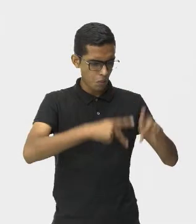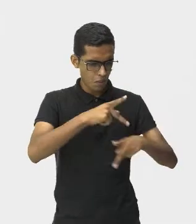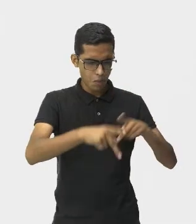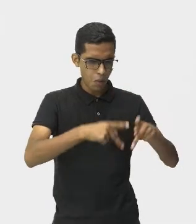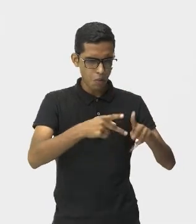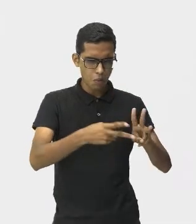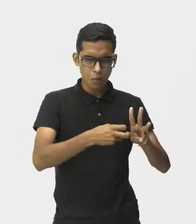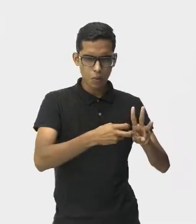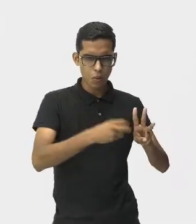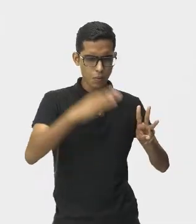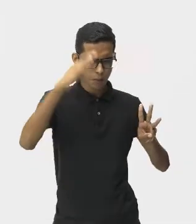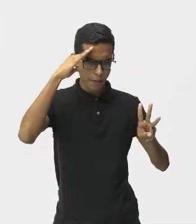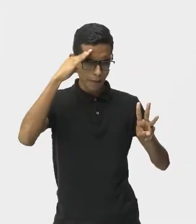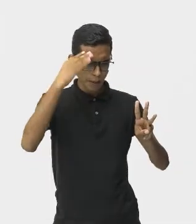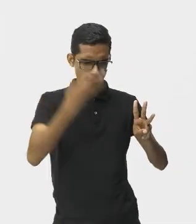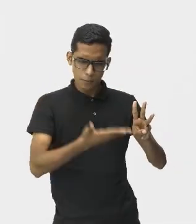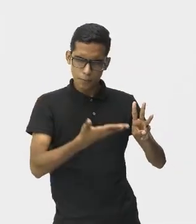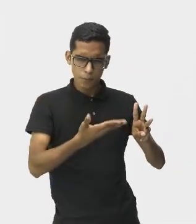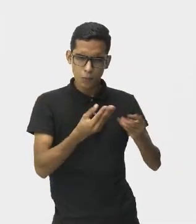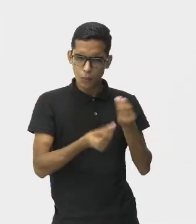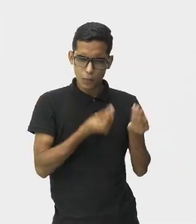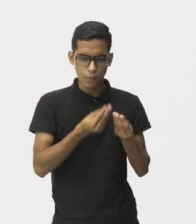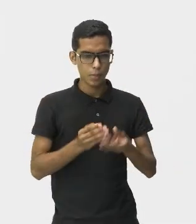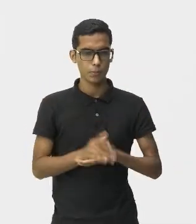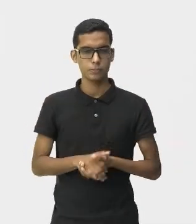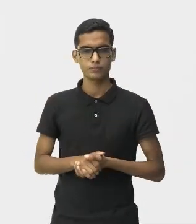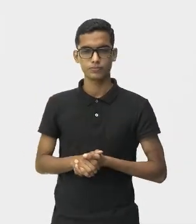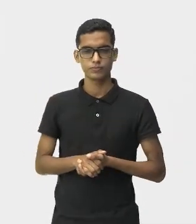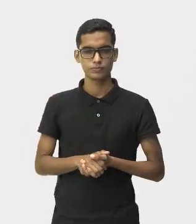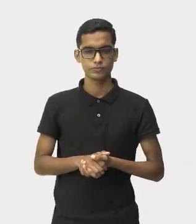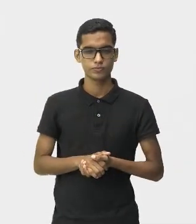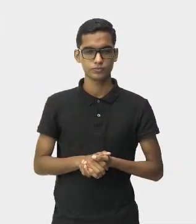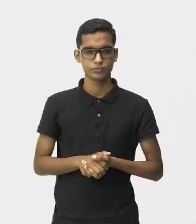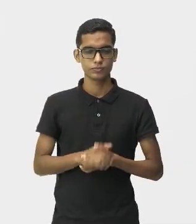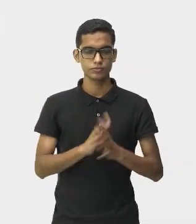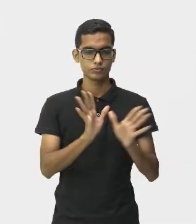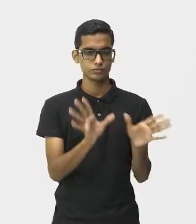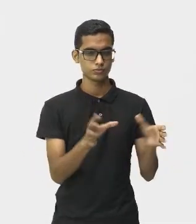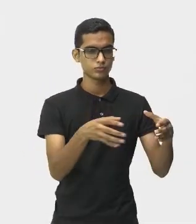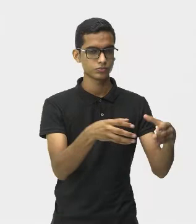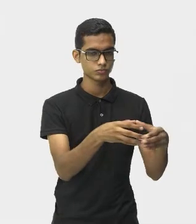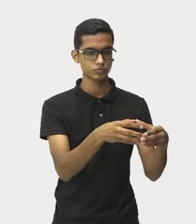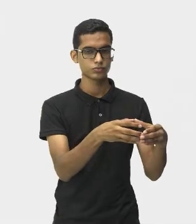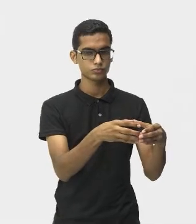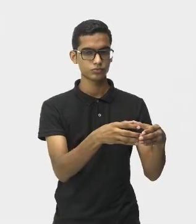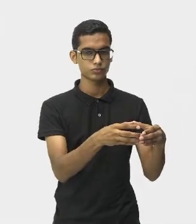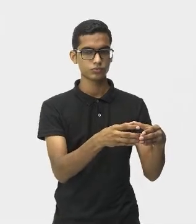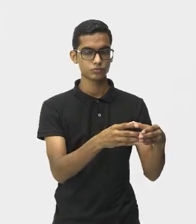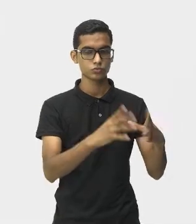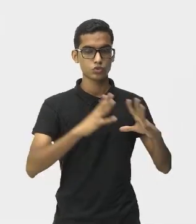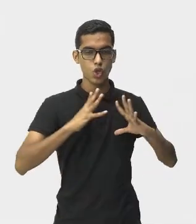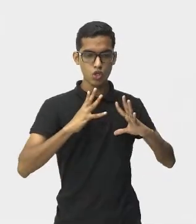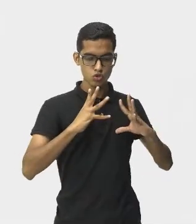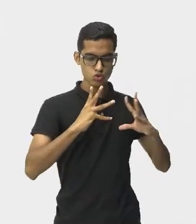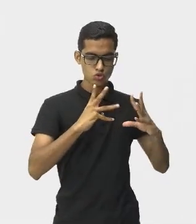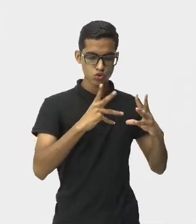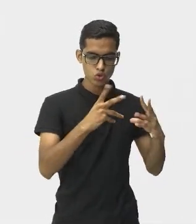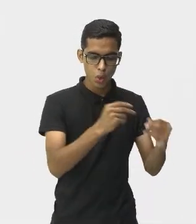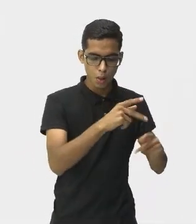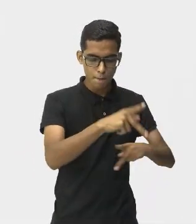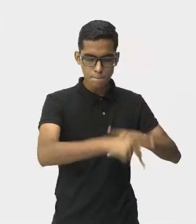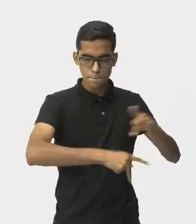indígenas naquele período da história? Esse corpo era composto por toda a população